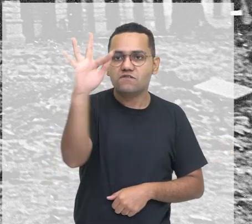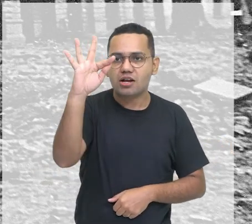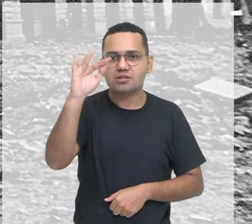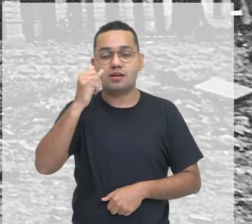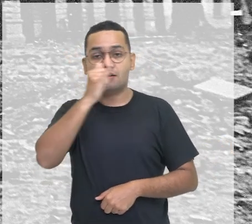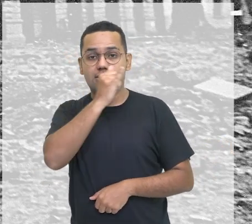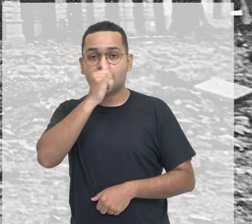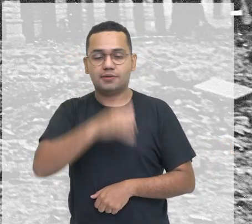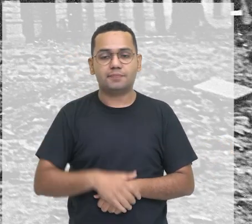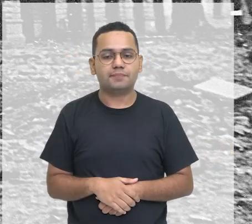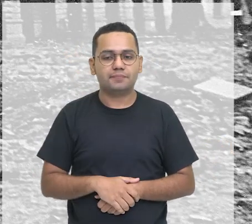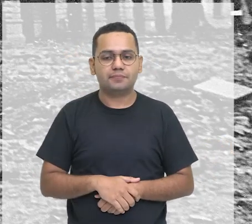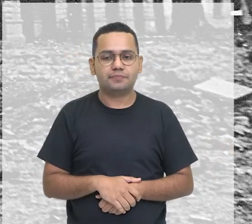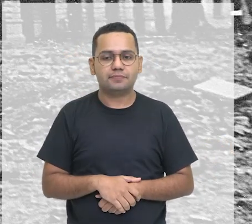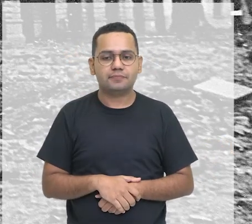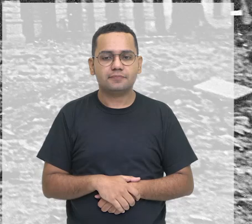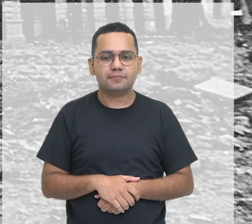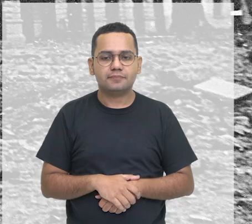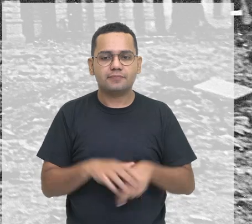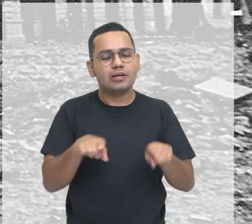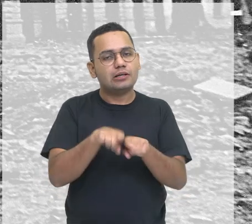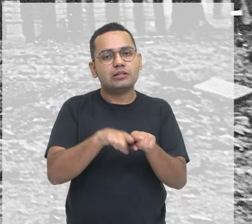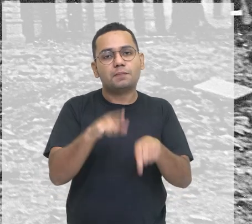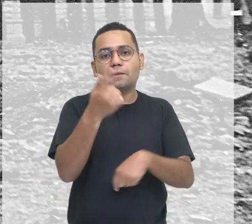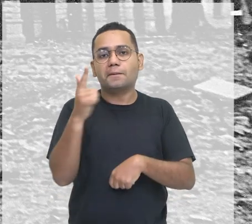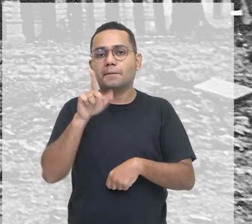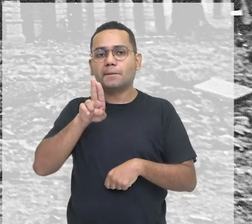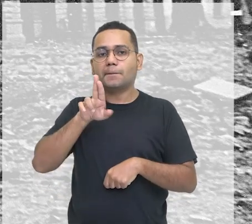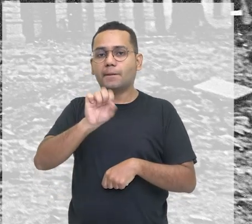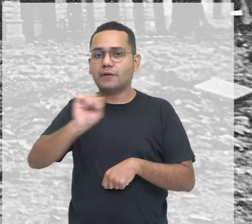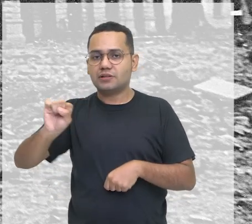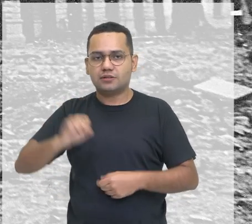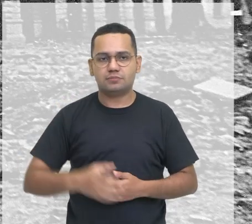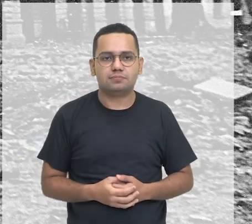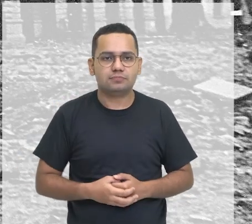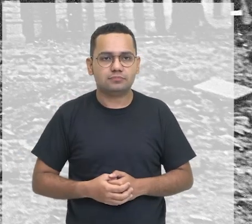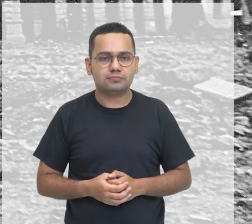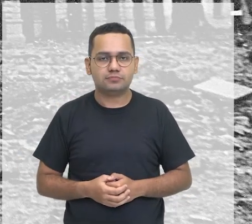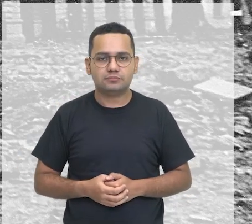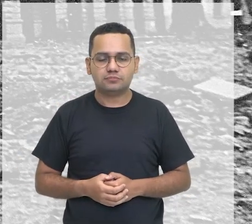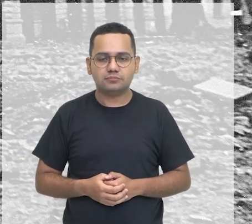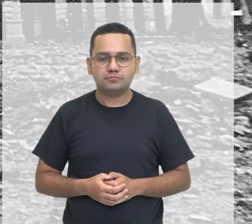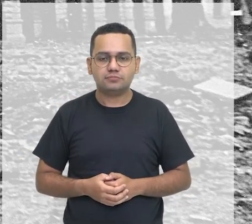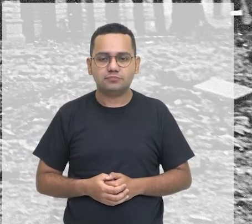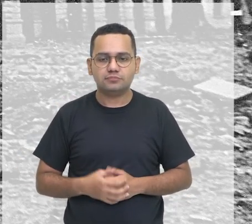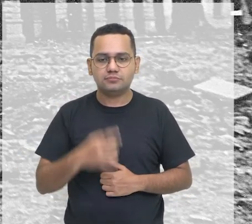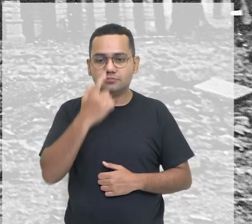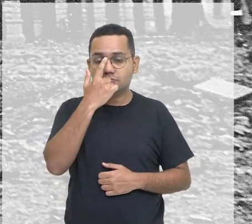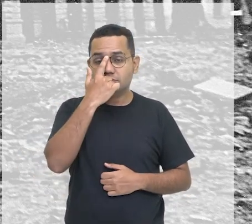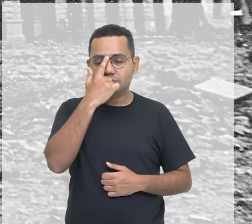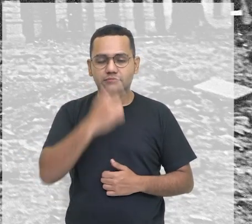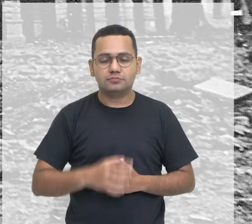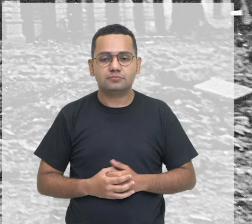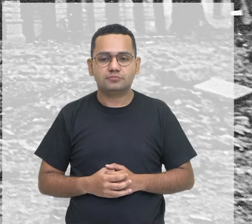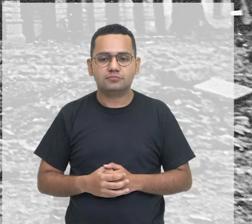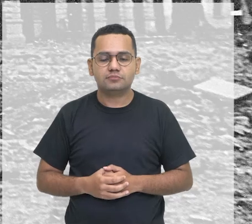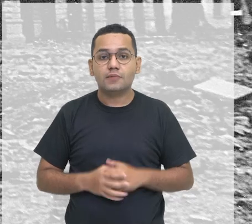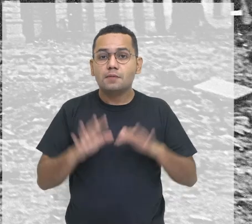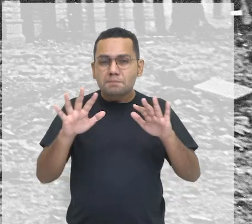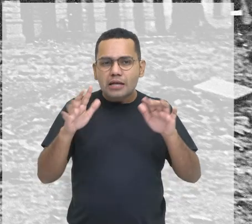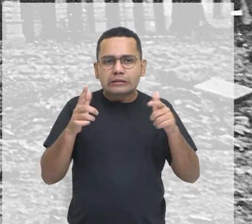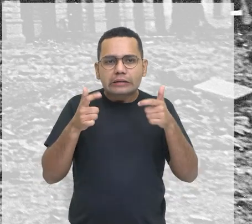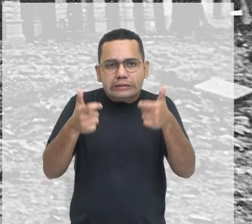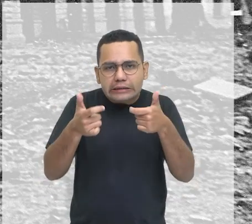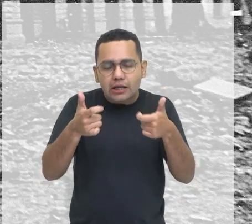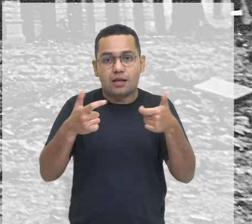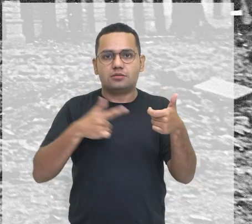também, posteriormente, como a própria União Soviética. A gente vai ver também que, como todo conflito, existe a formação